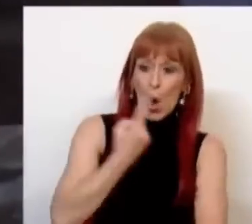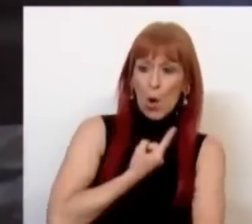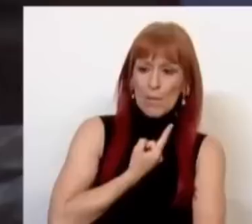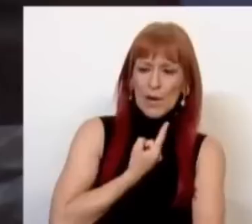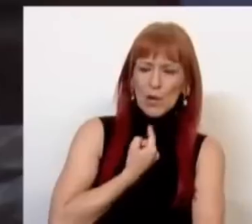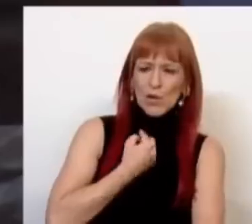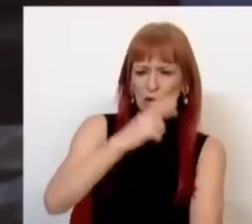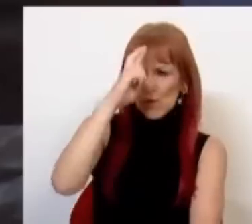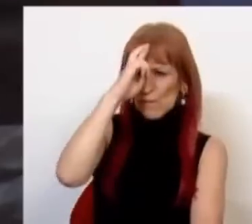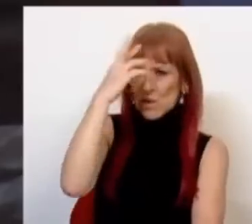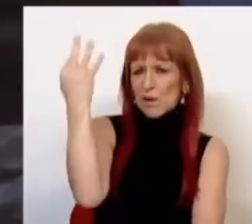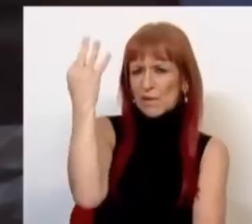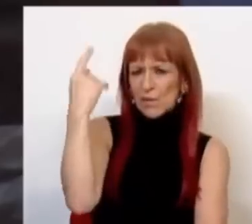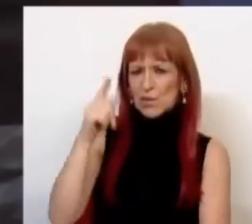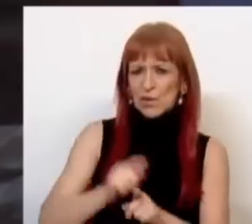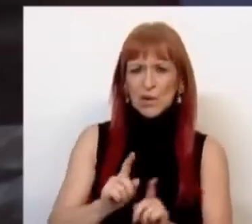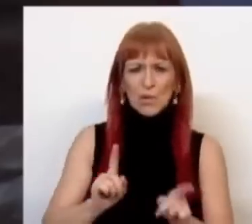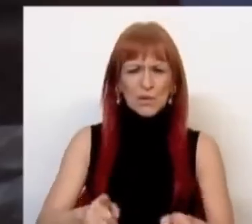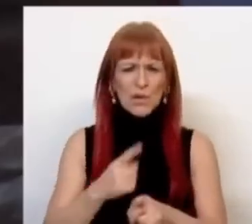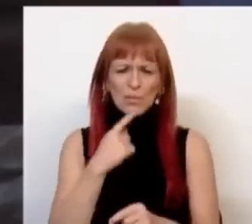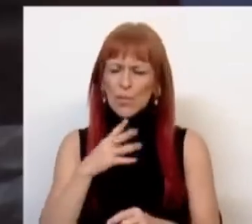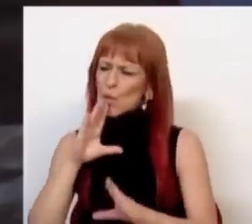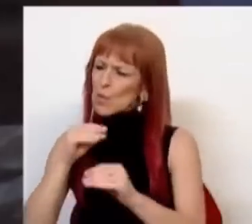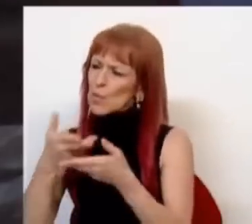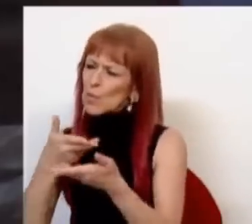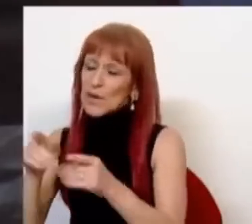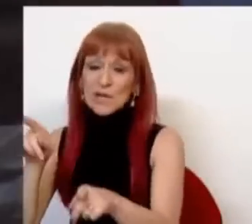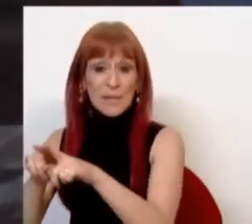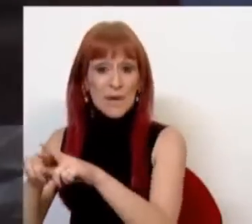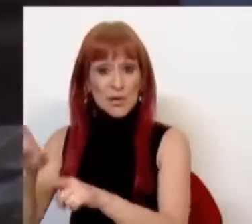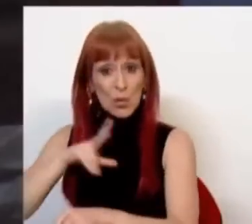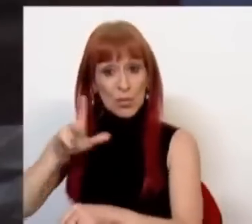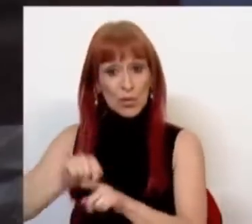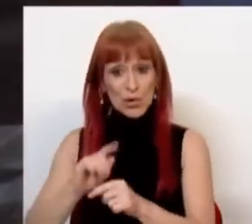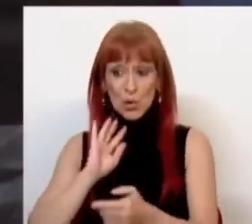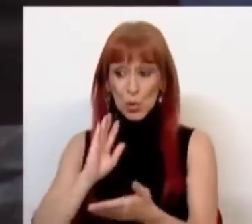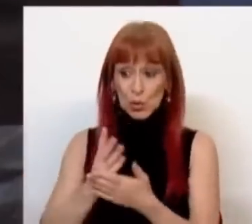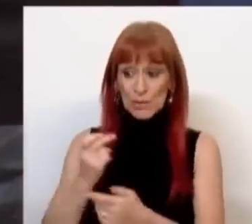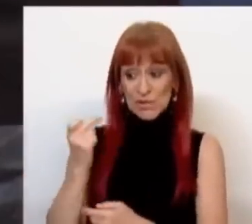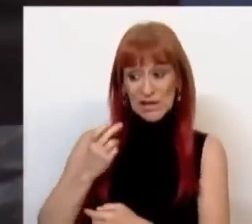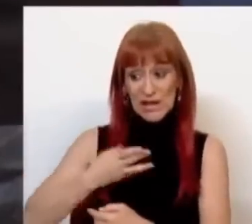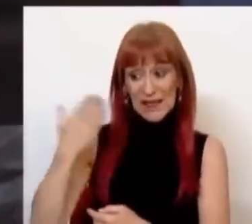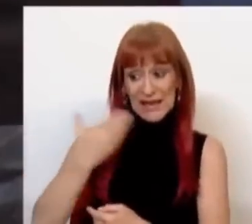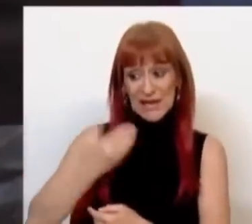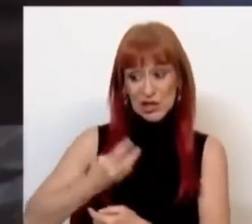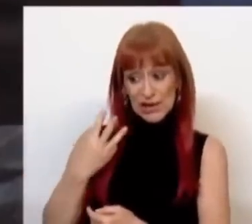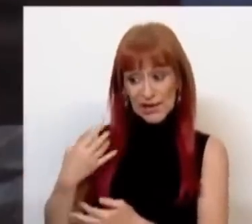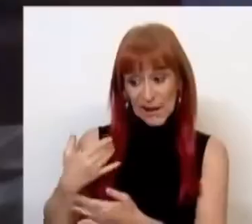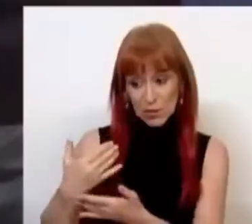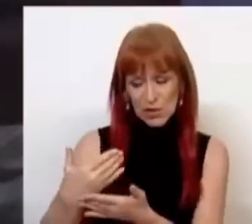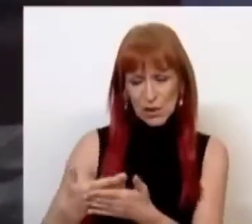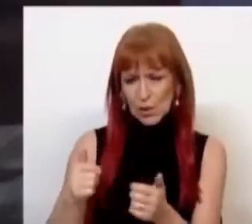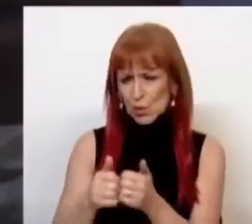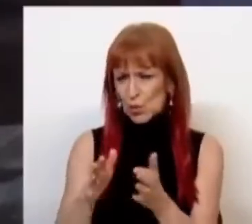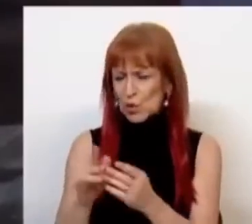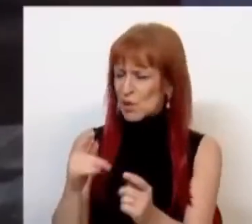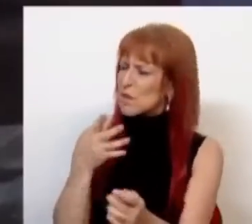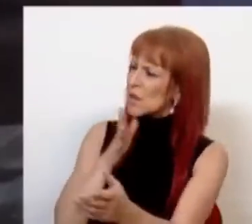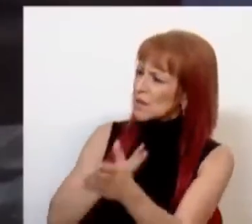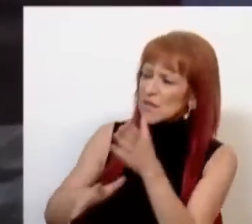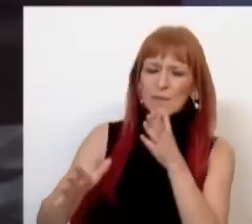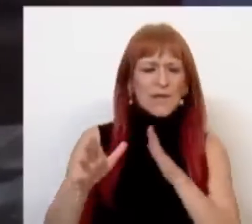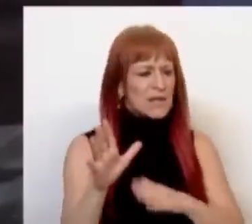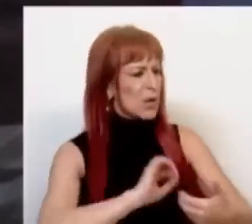unir forças. Conversei muito com nossos irmãos portugueses nesses últimos 3 dias. De todos, recebi palavras